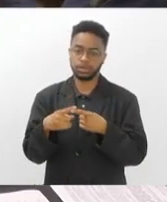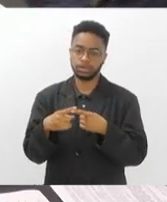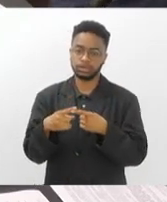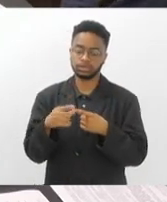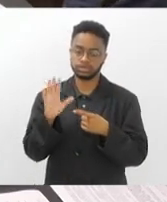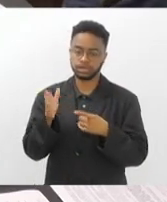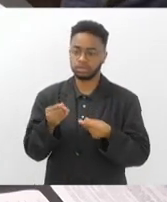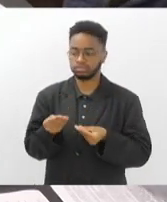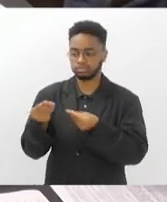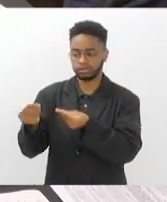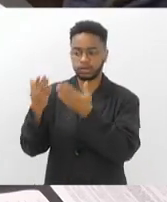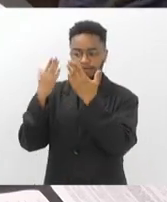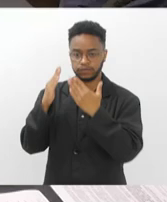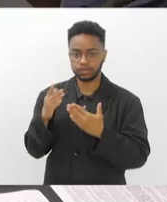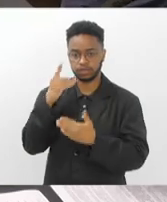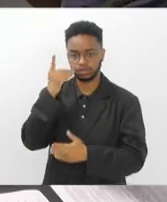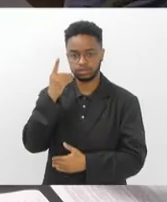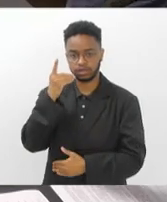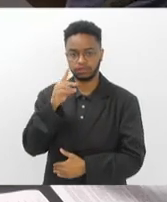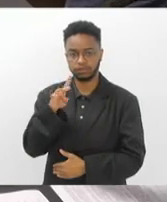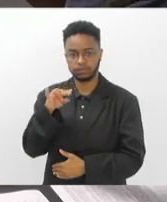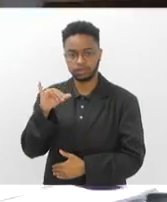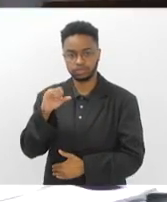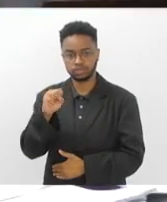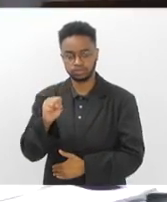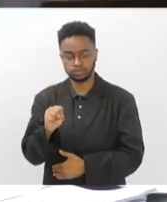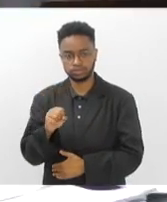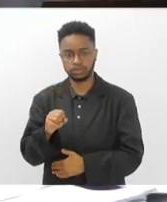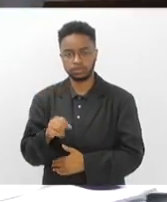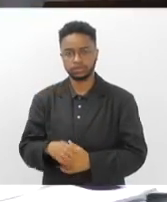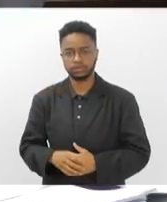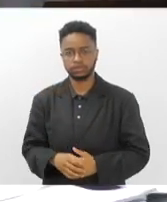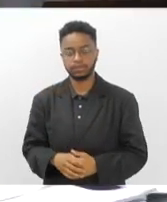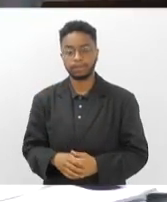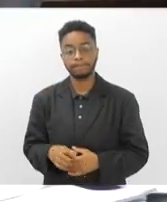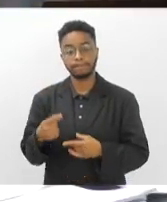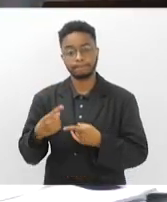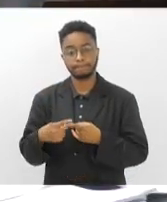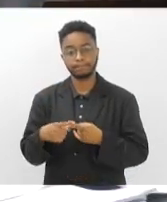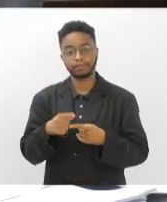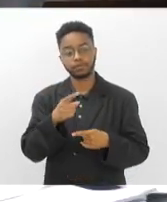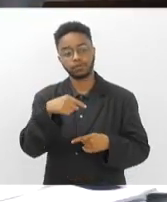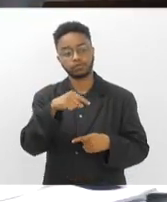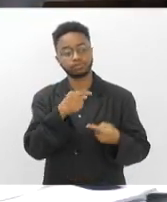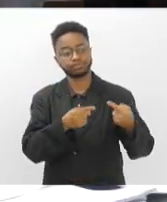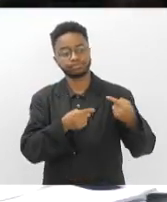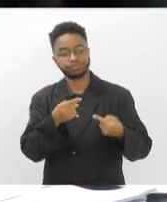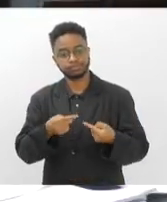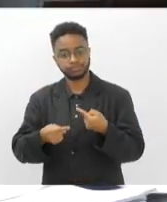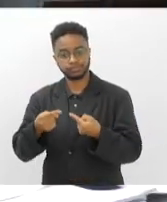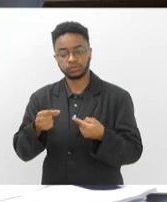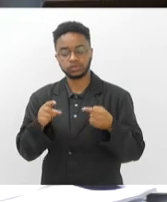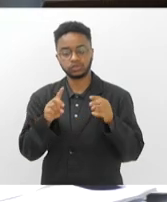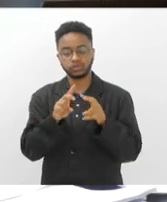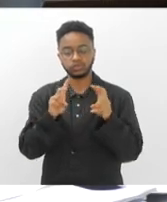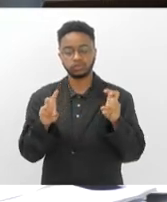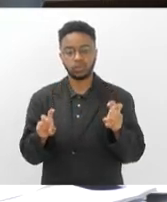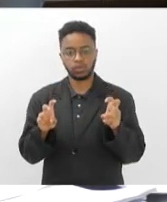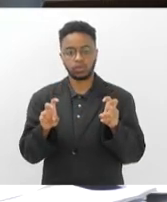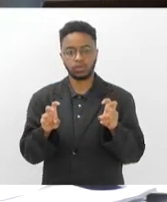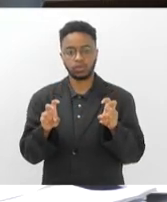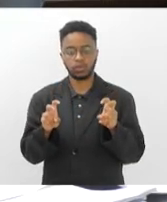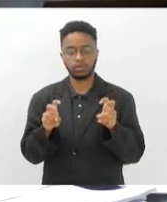sido concedida a vista ao deputado Vinícius Cosolino, porque as intervenções aqui foram no sentido